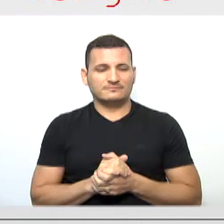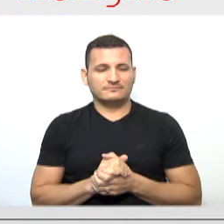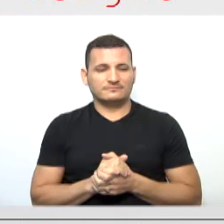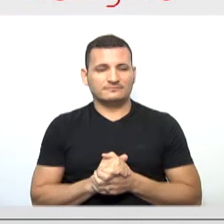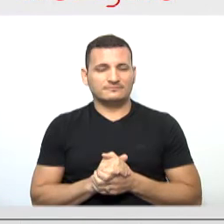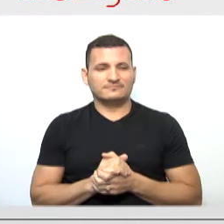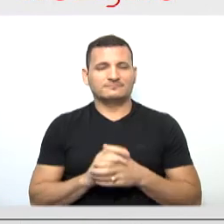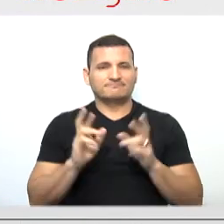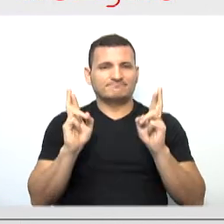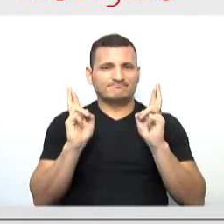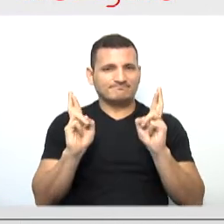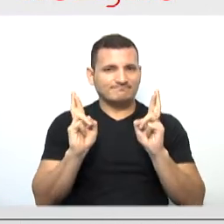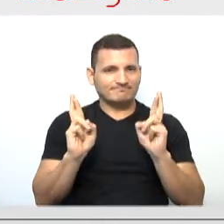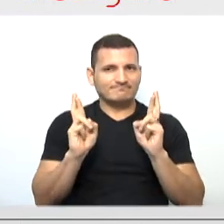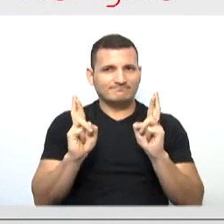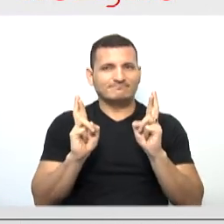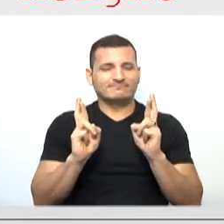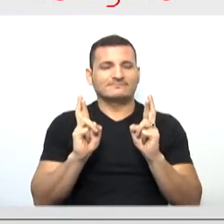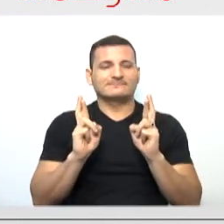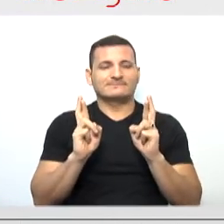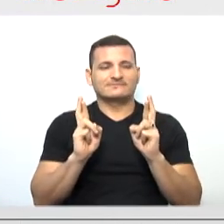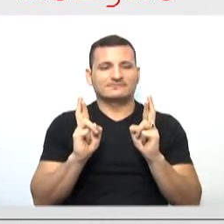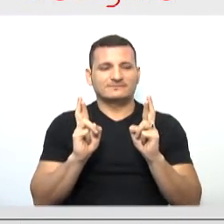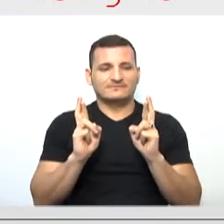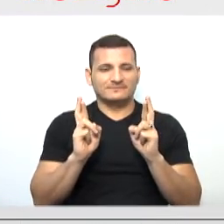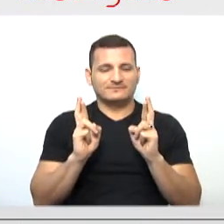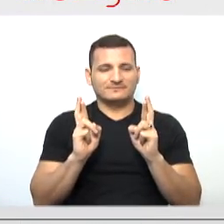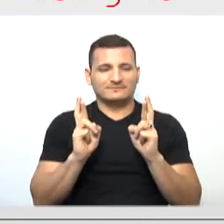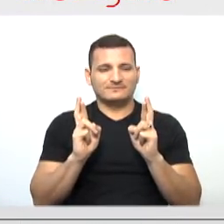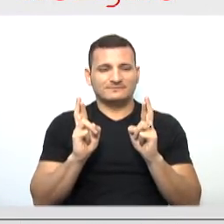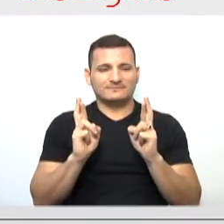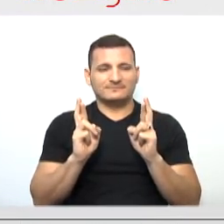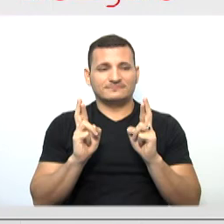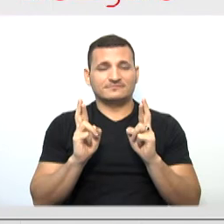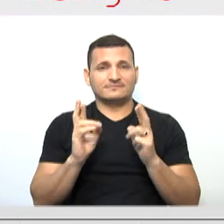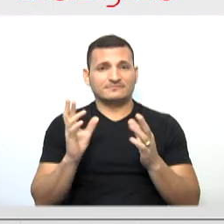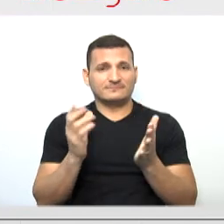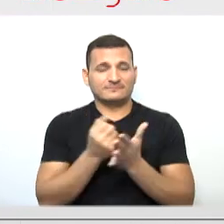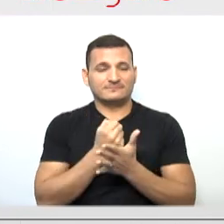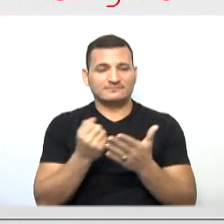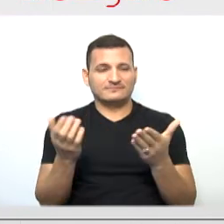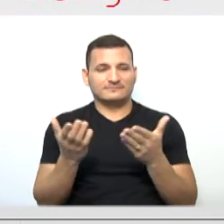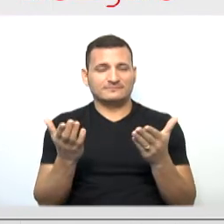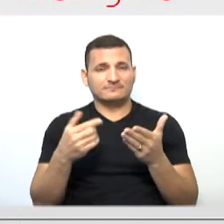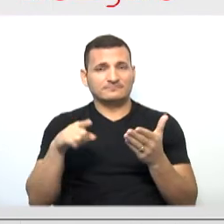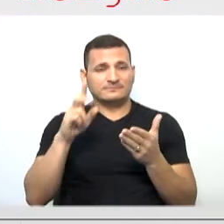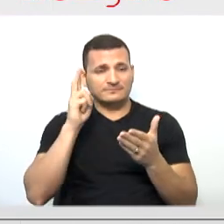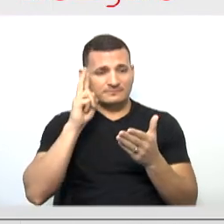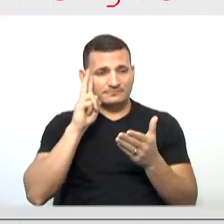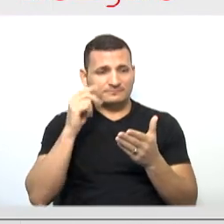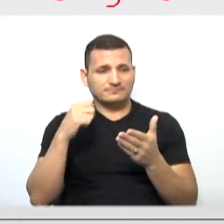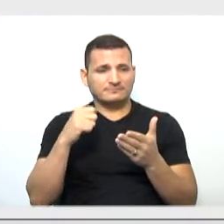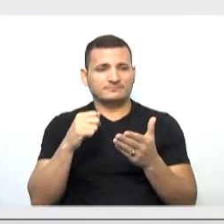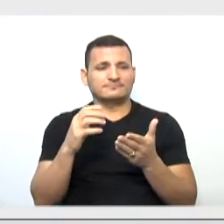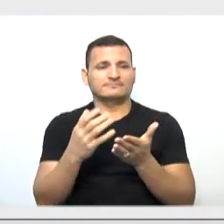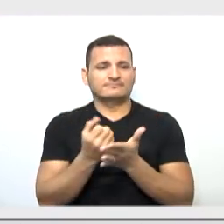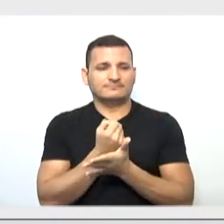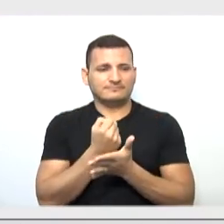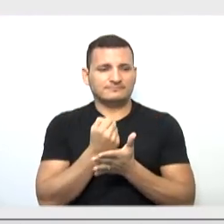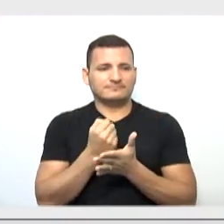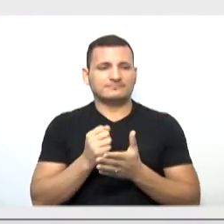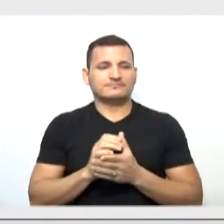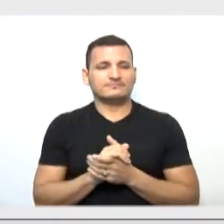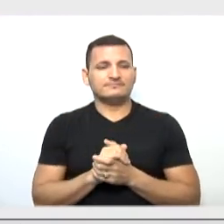né? Cruzar os dedos, fazer figuinha. Vou salvar tudo. Lembre-se de salvar tudo, ó. Vou salvar aqui o